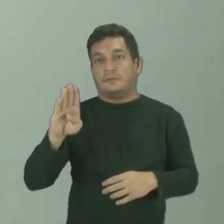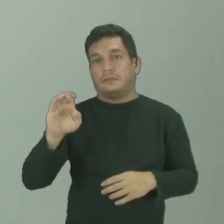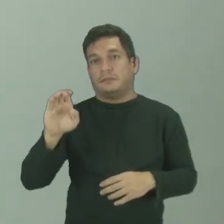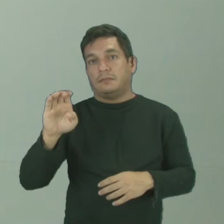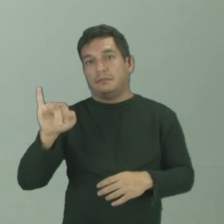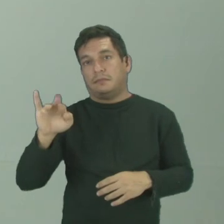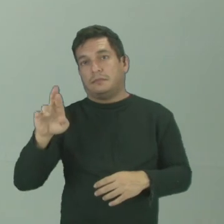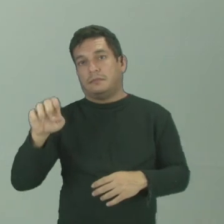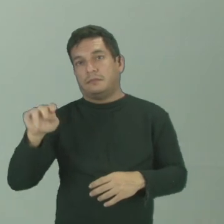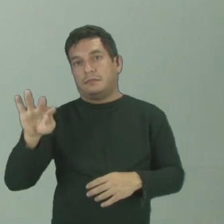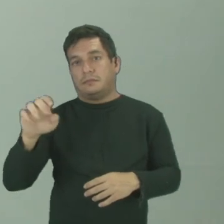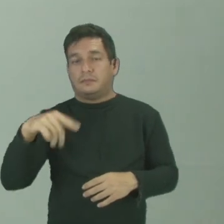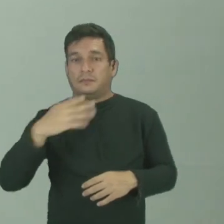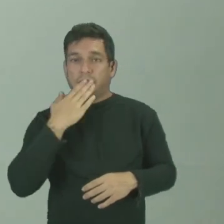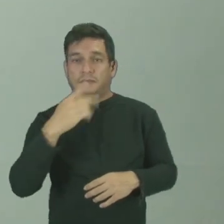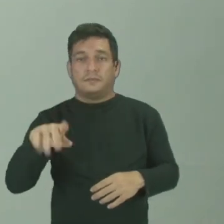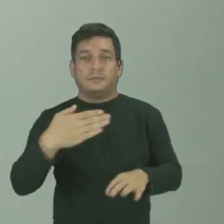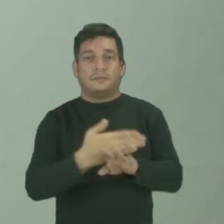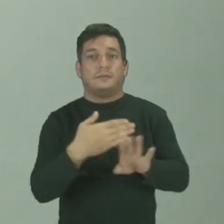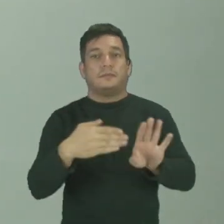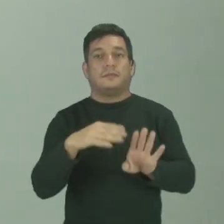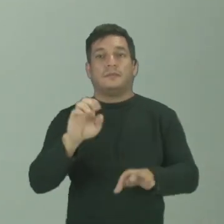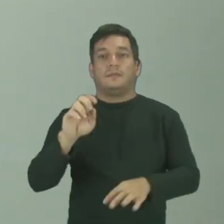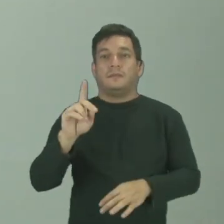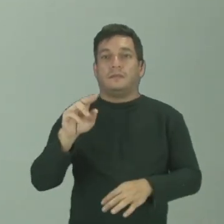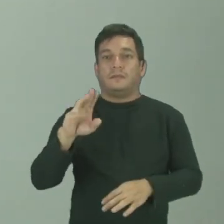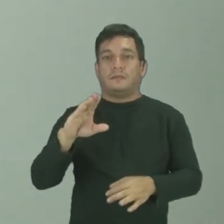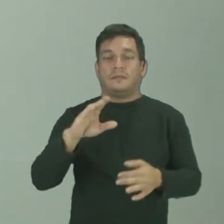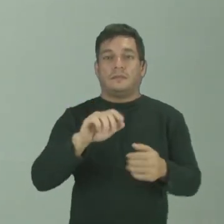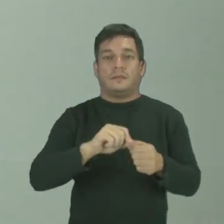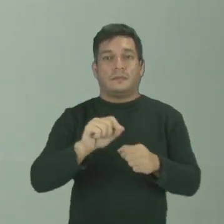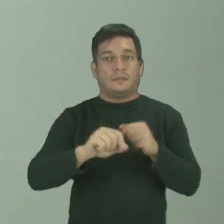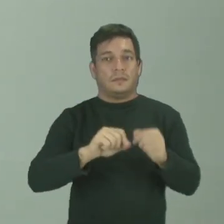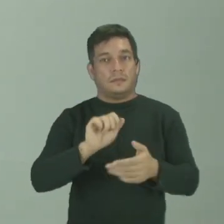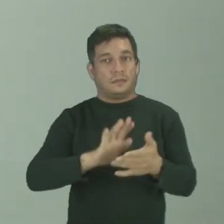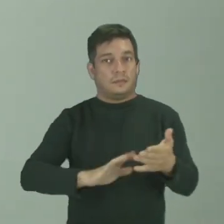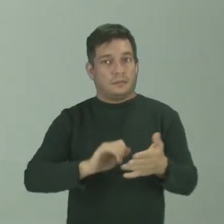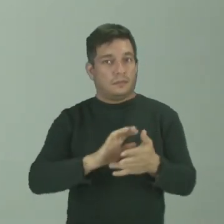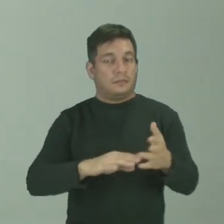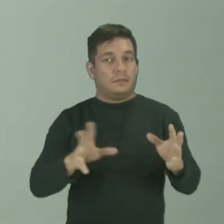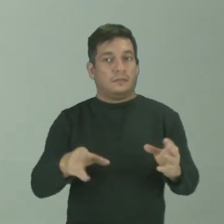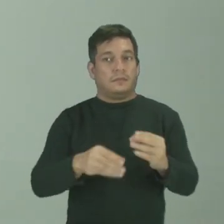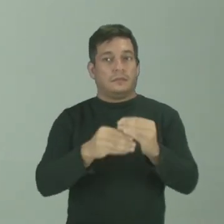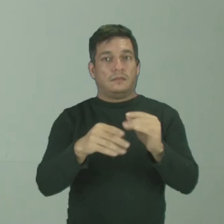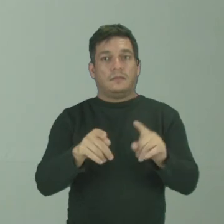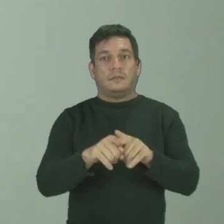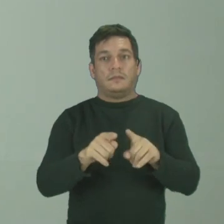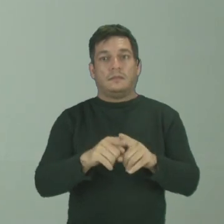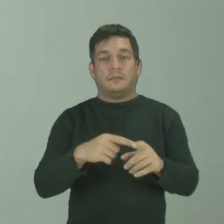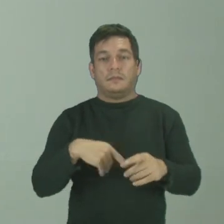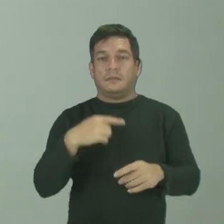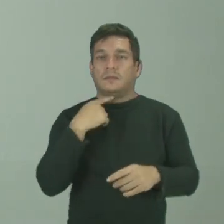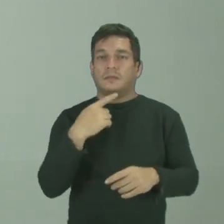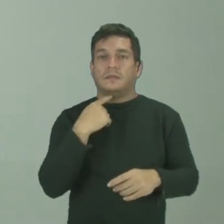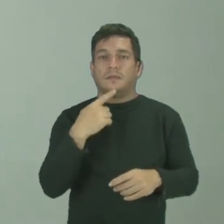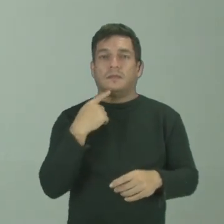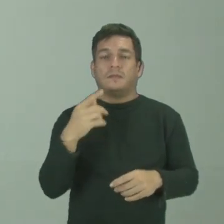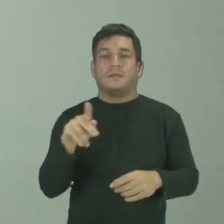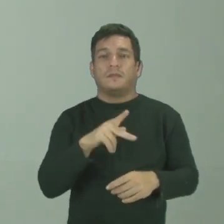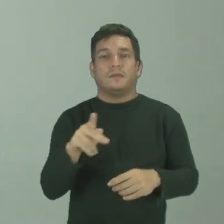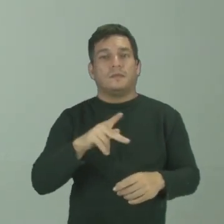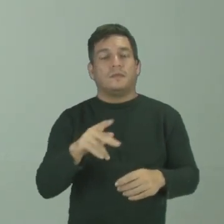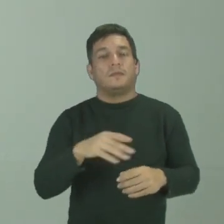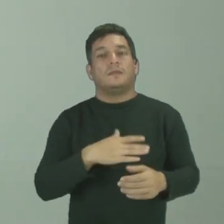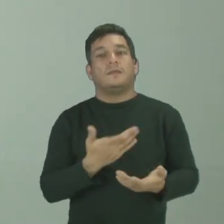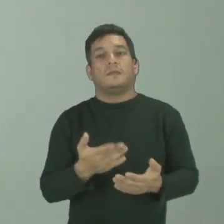vou pedir que vocês acessem a plataforma Eduque, façam as atividades complementares, tire sua dúvida com o